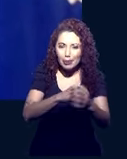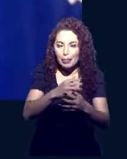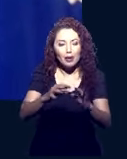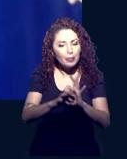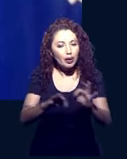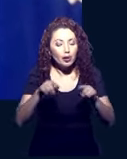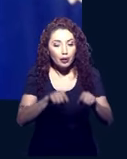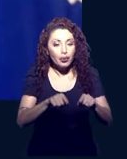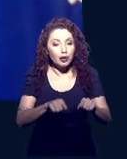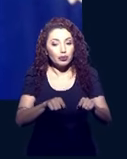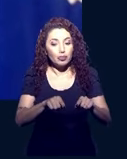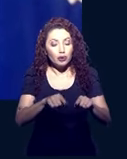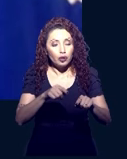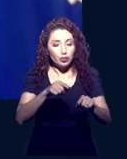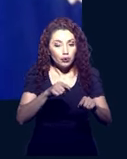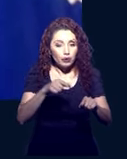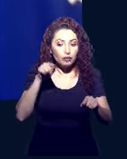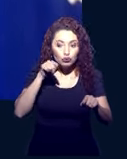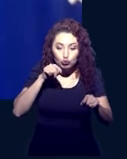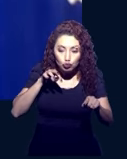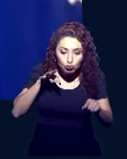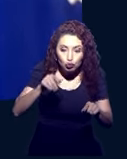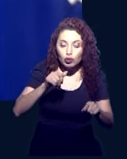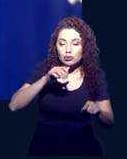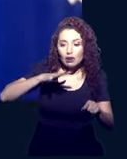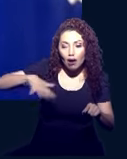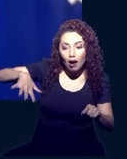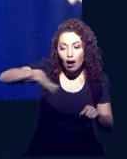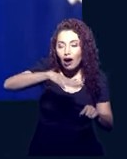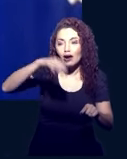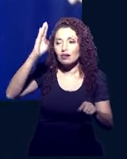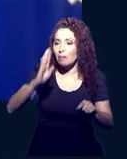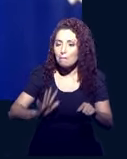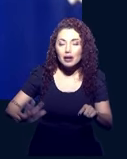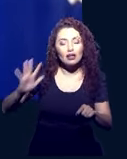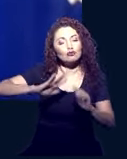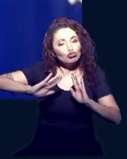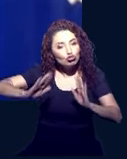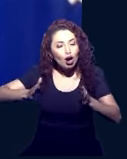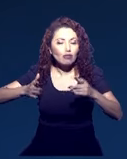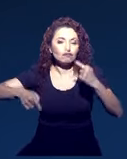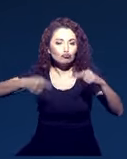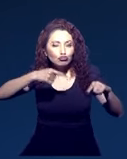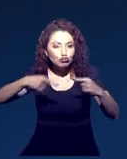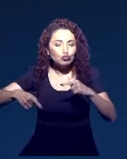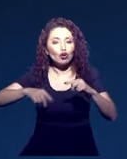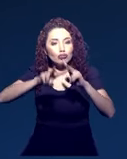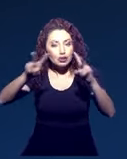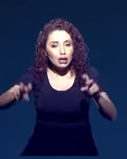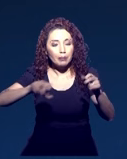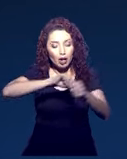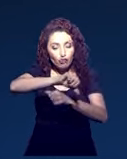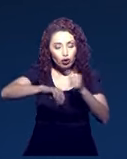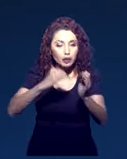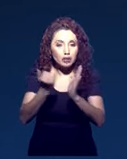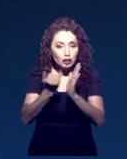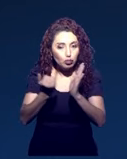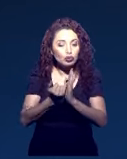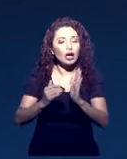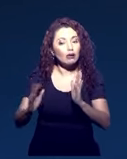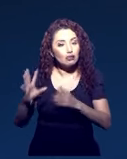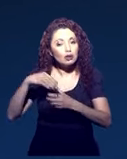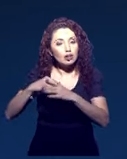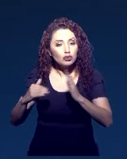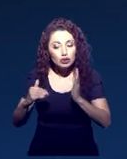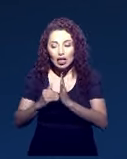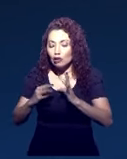há nenhum setor no Brasil que não tenha debatido a reforma tributária no Congresso Nacional todos foram atendidos todos os